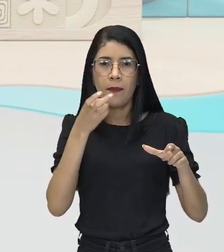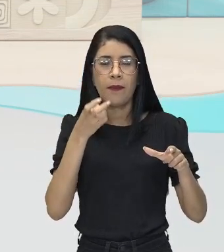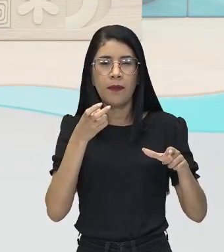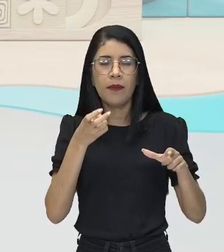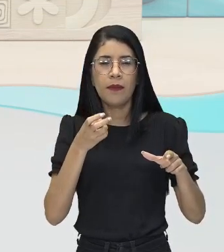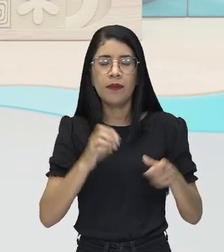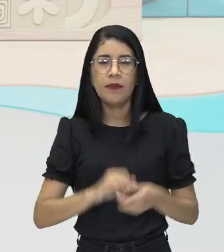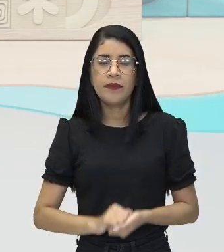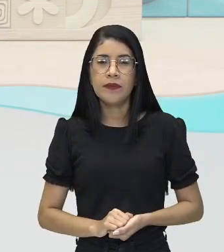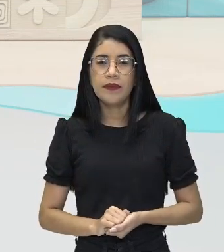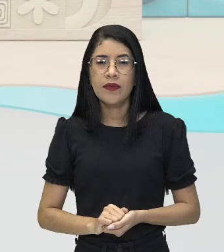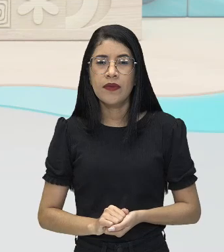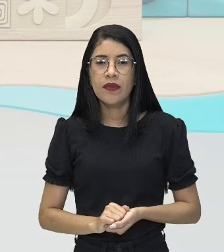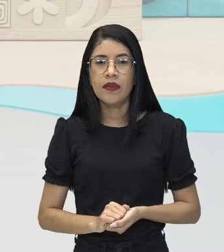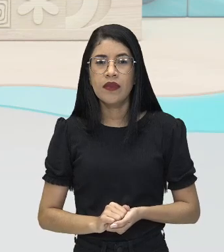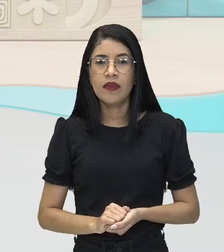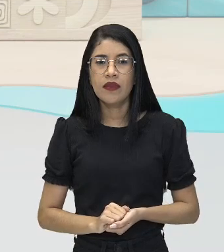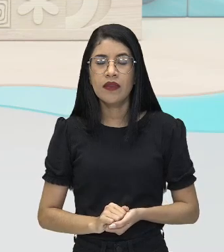eles poderiam